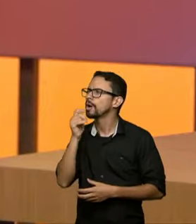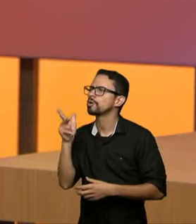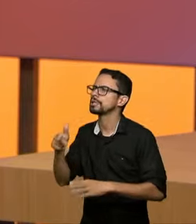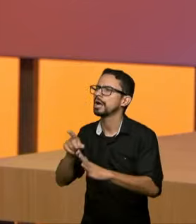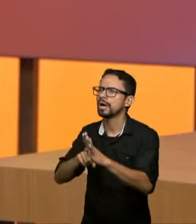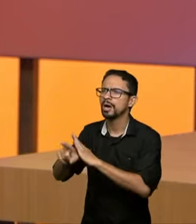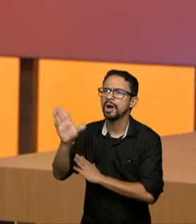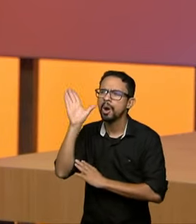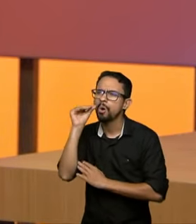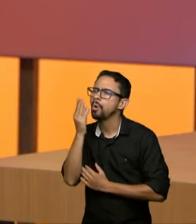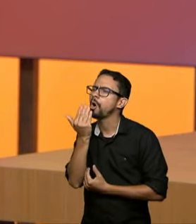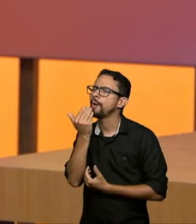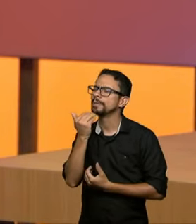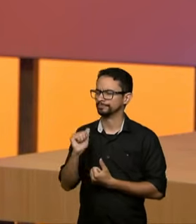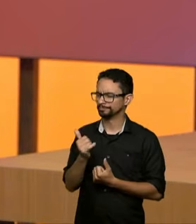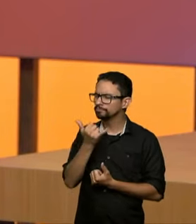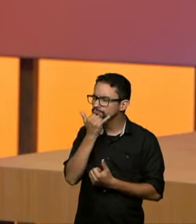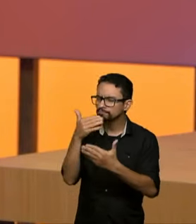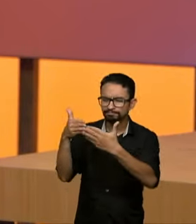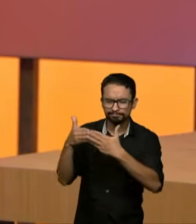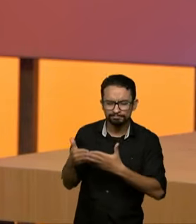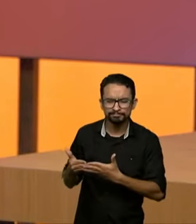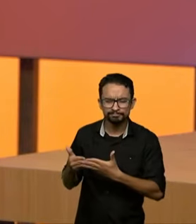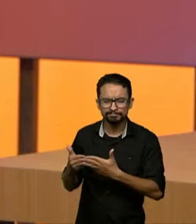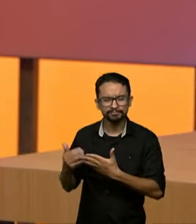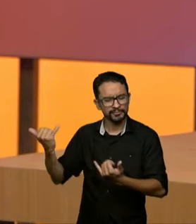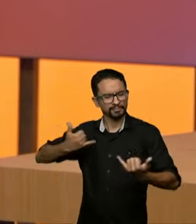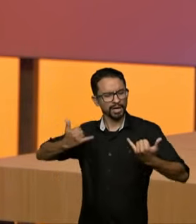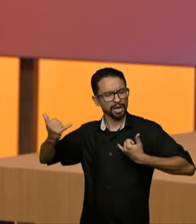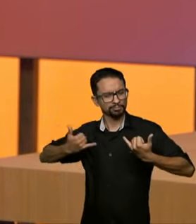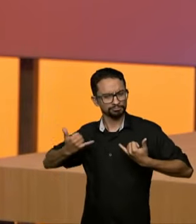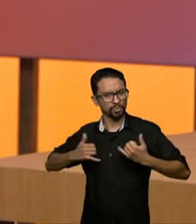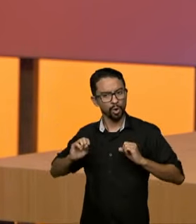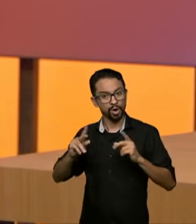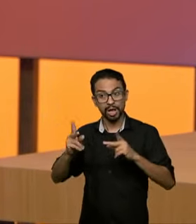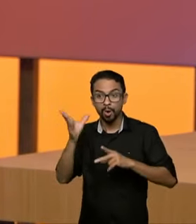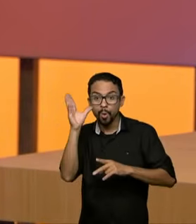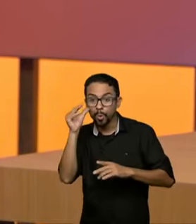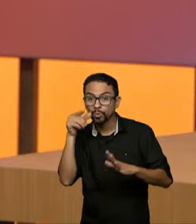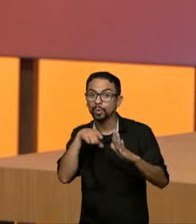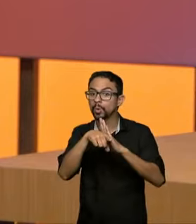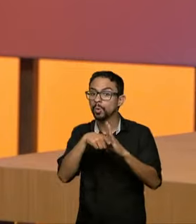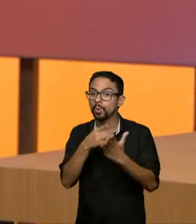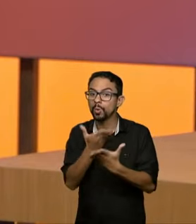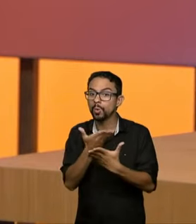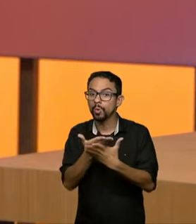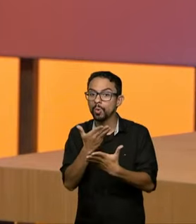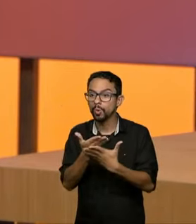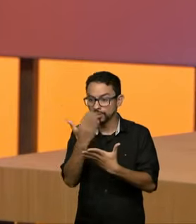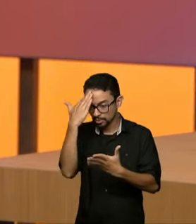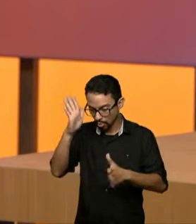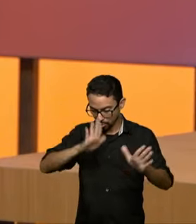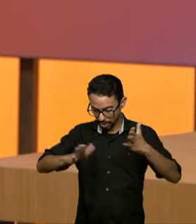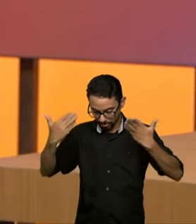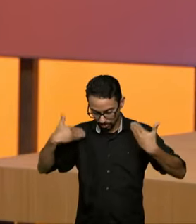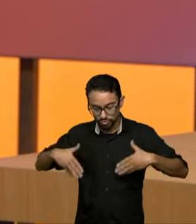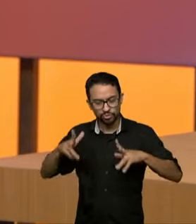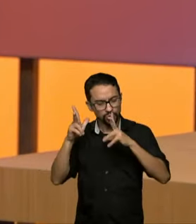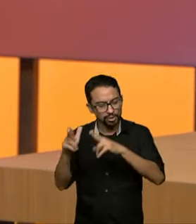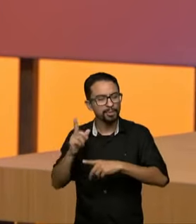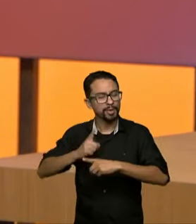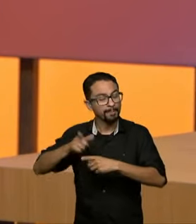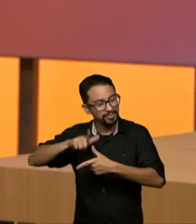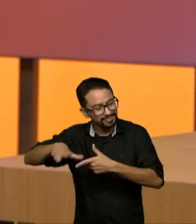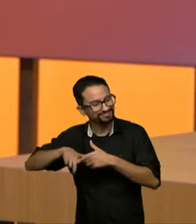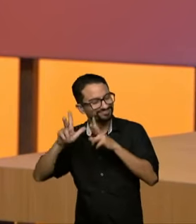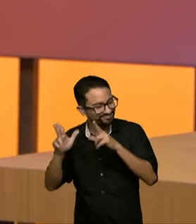coisa da alimentação, por exemplo, eu acho, pelo que eu escutei, eu procuro muito essa coisa de higiene do sono, porque eu tenho realmente essa insônia.